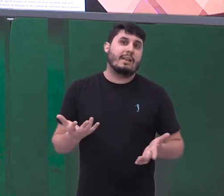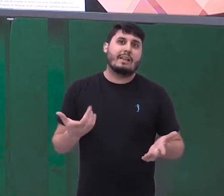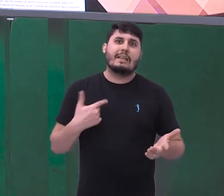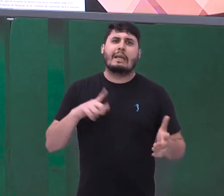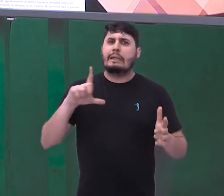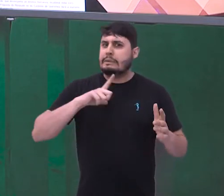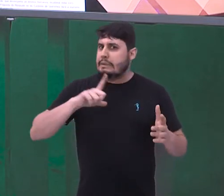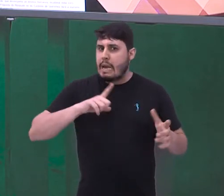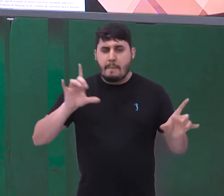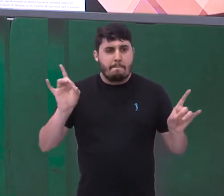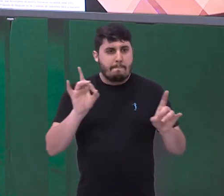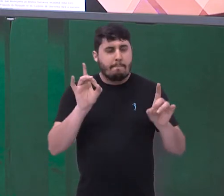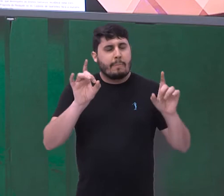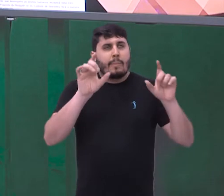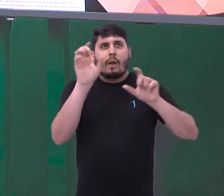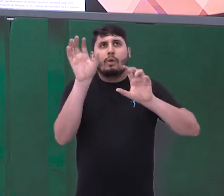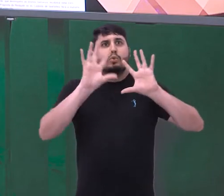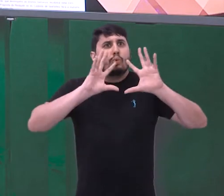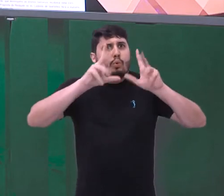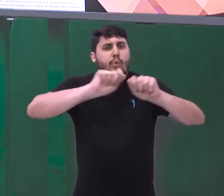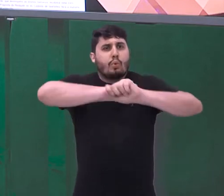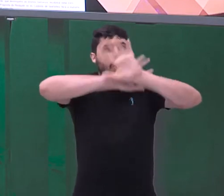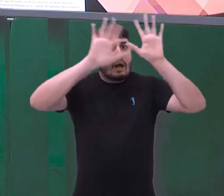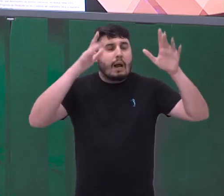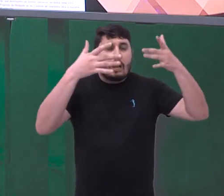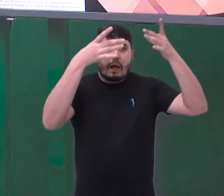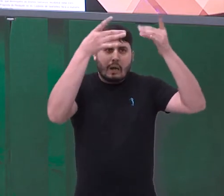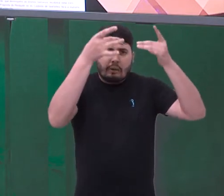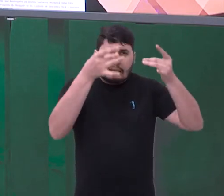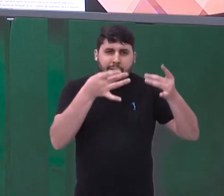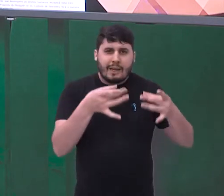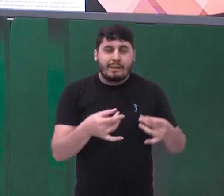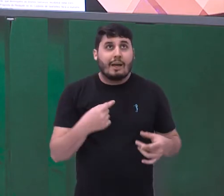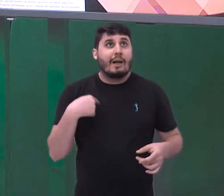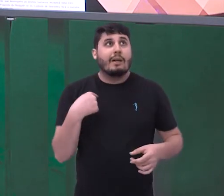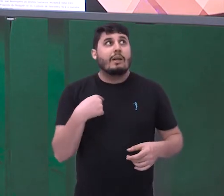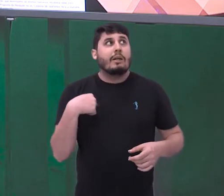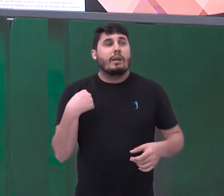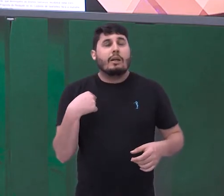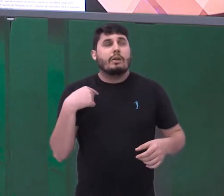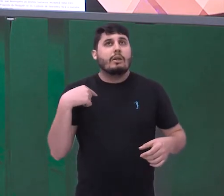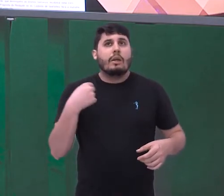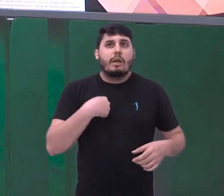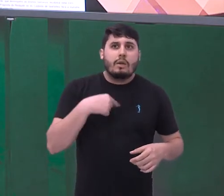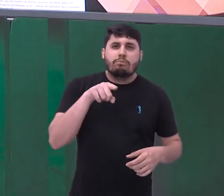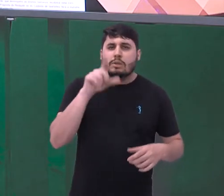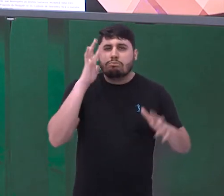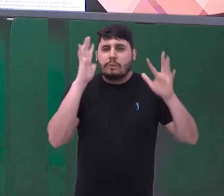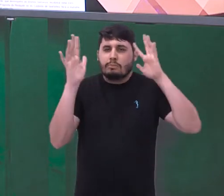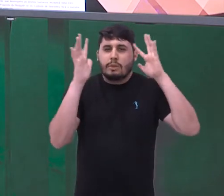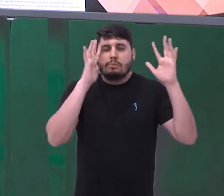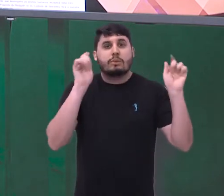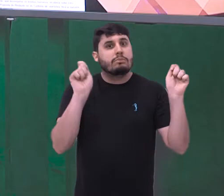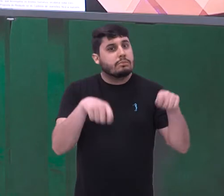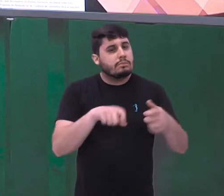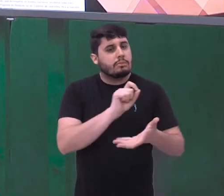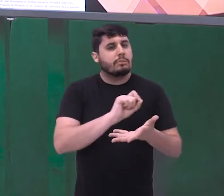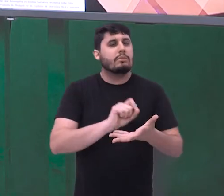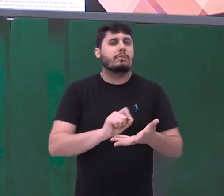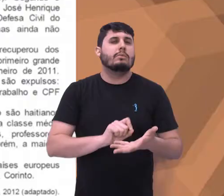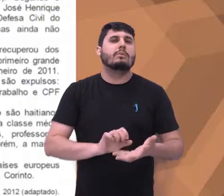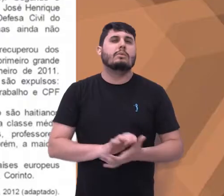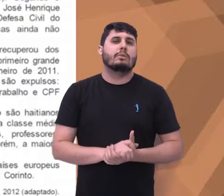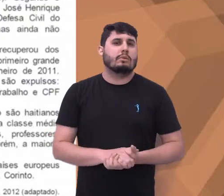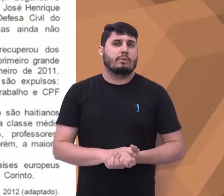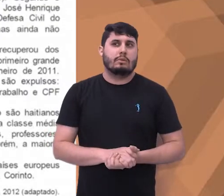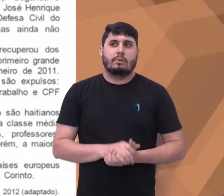tudo para que a gente elabore aqui dentro o raciocínio da gente e a gente escreva. Isso